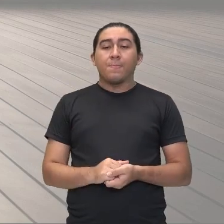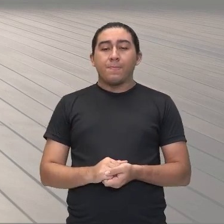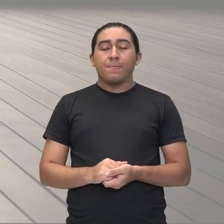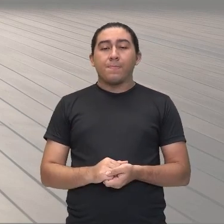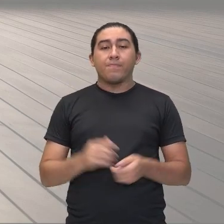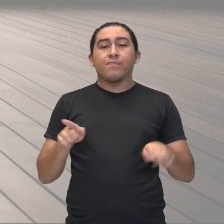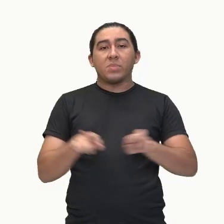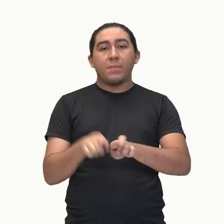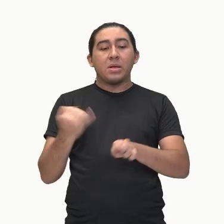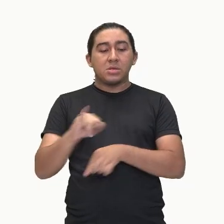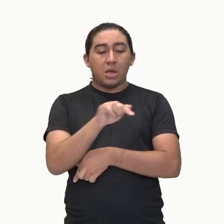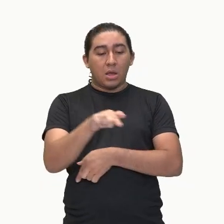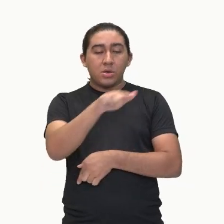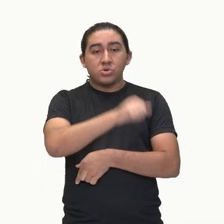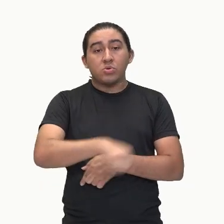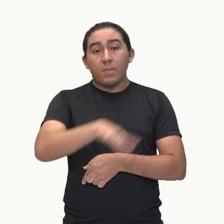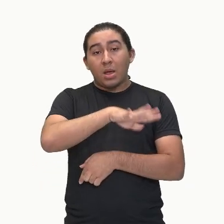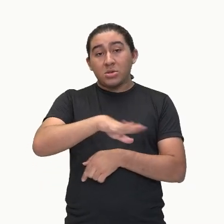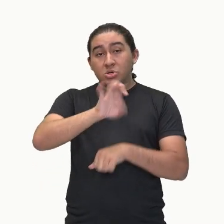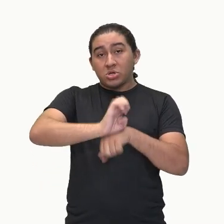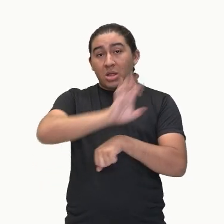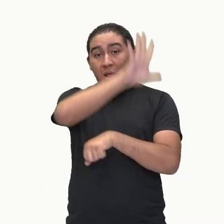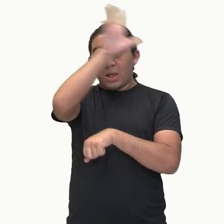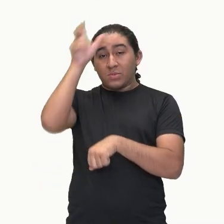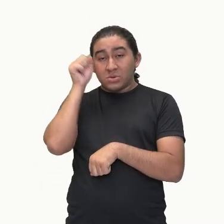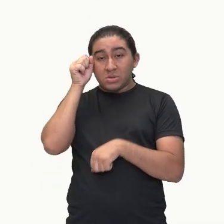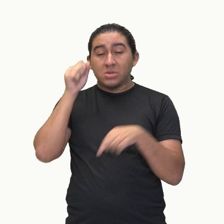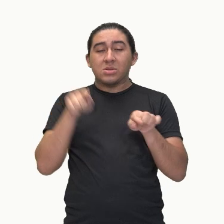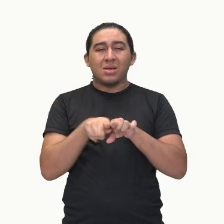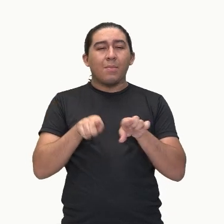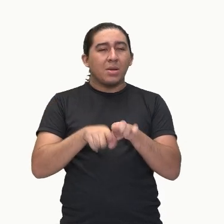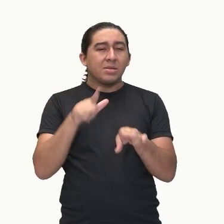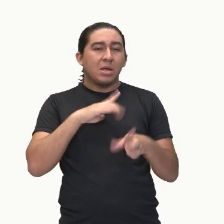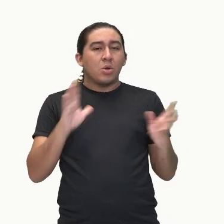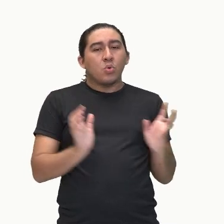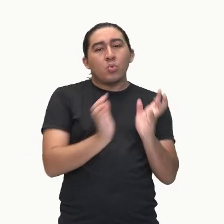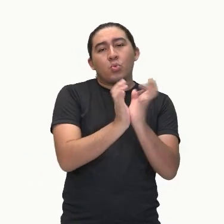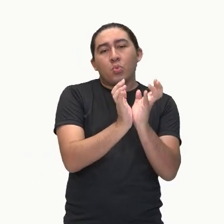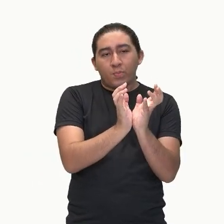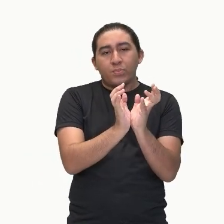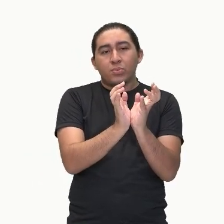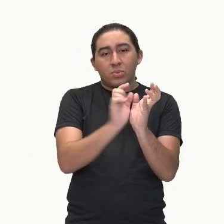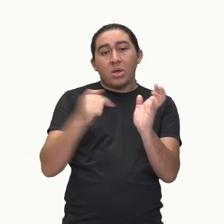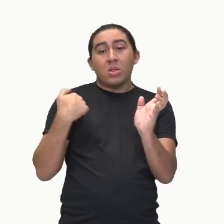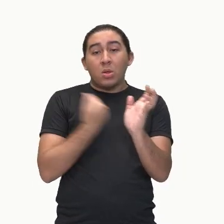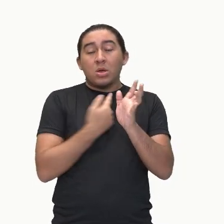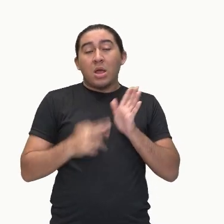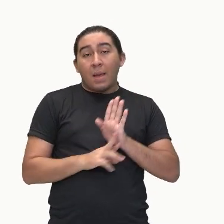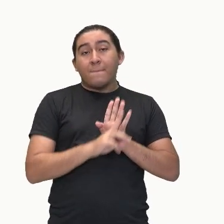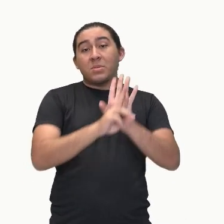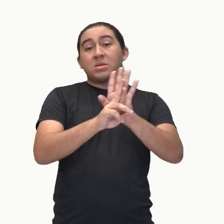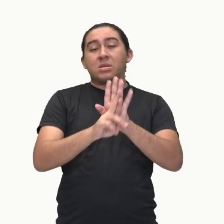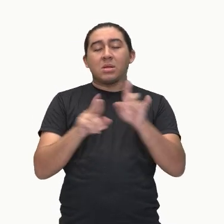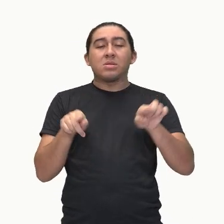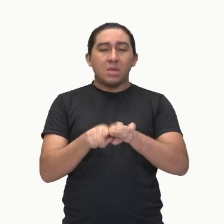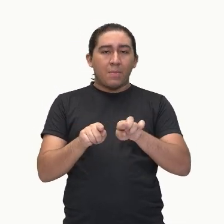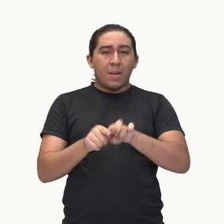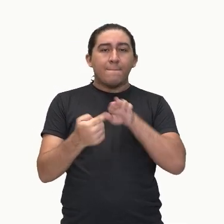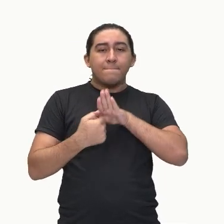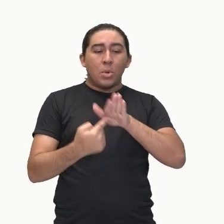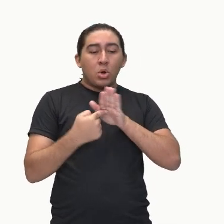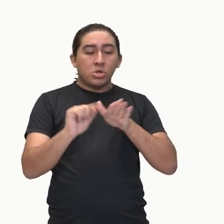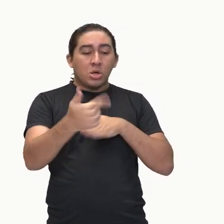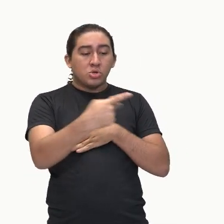falamos desse cenário amazonense, podemos falar, por exemplo, de grupos e companhias que nos representam e que trazem em seus